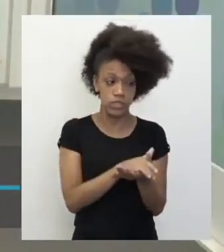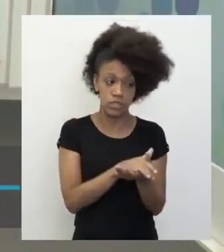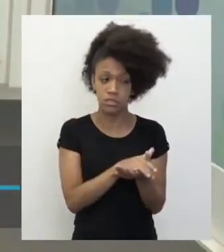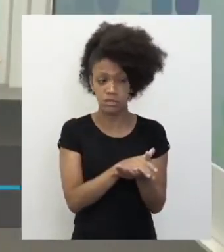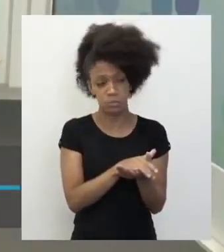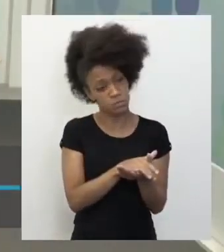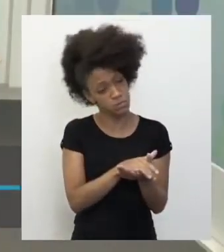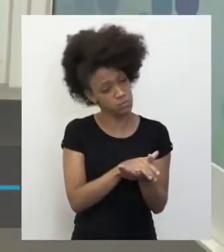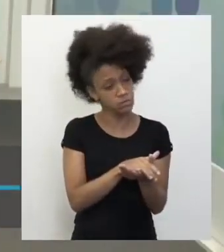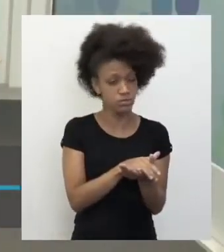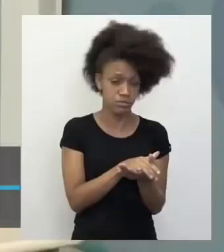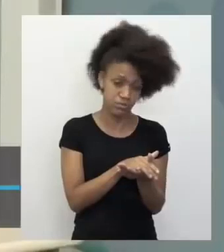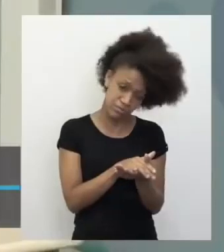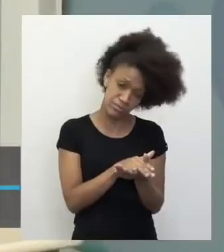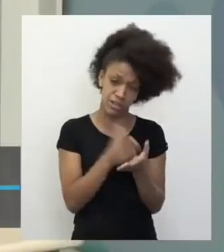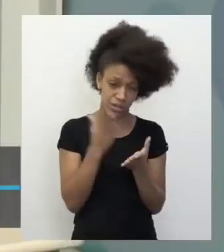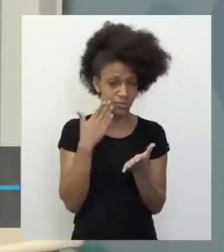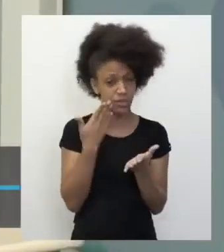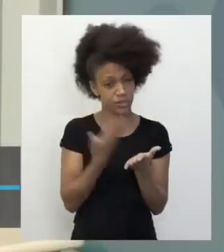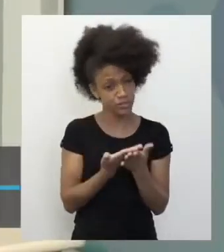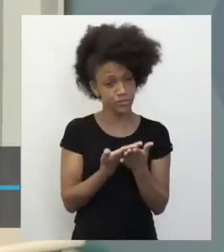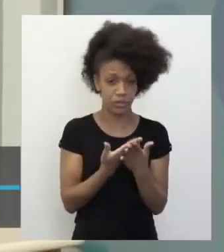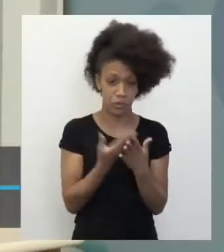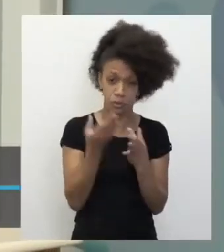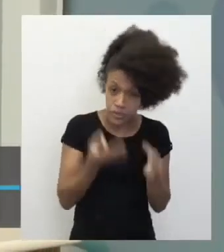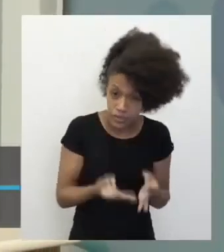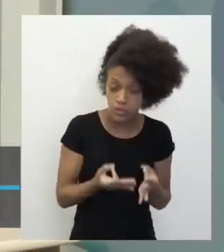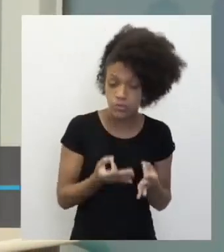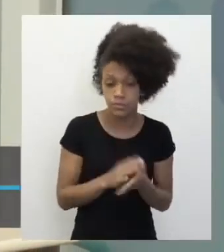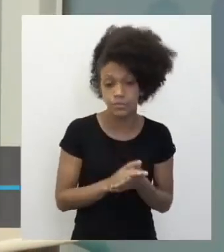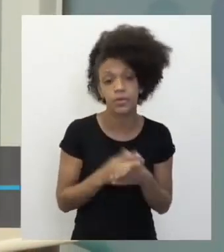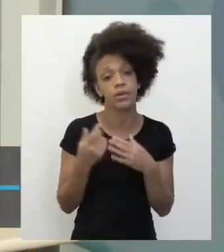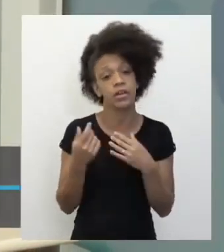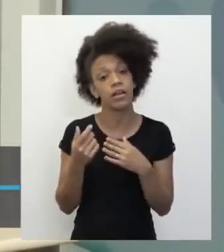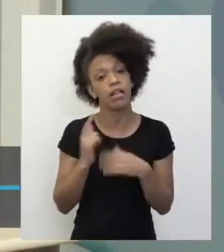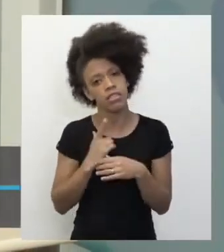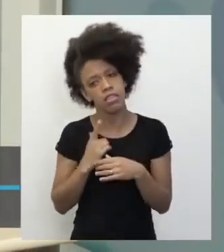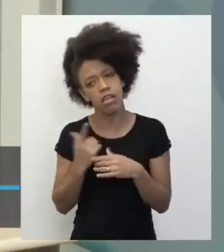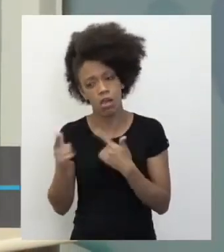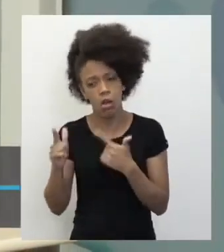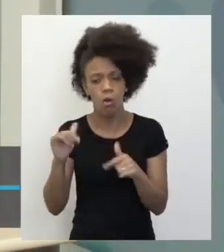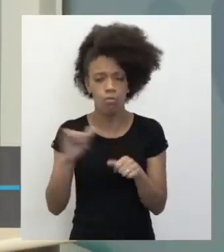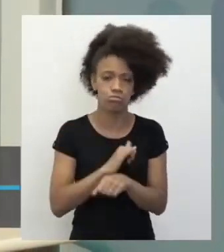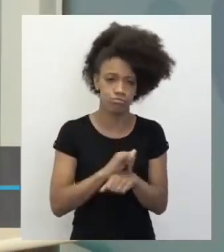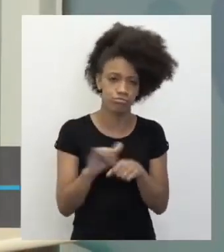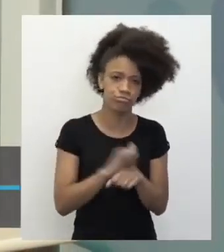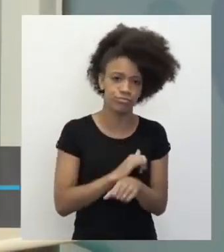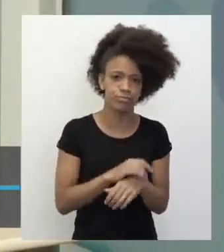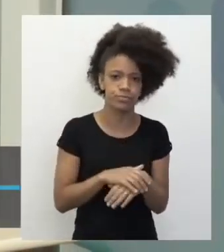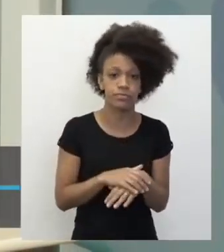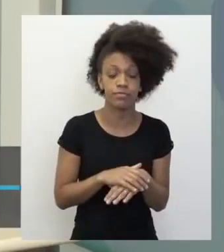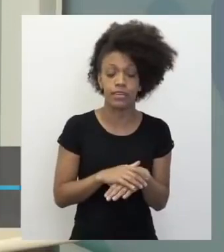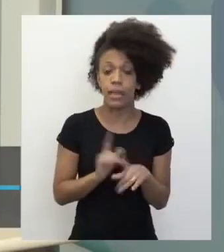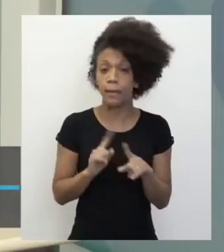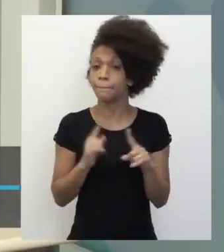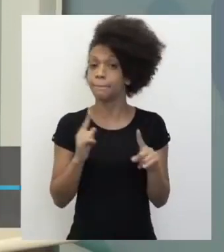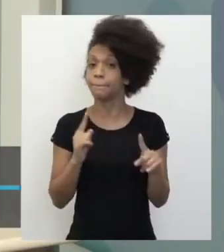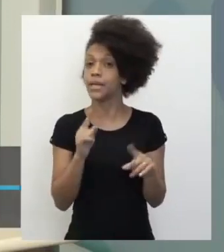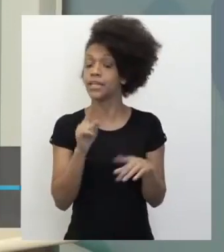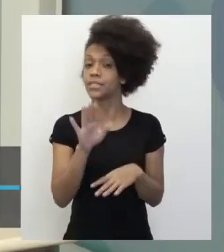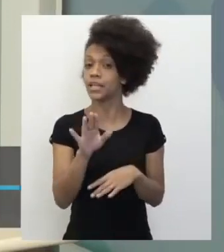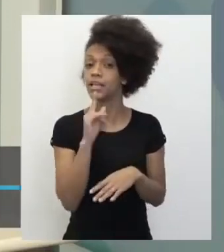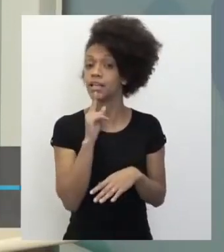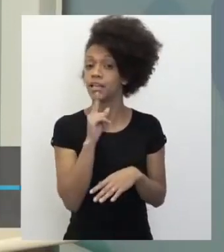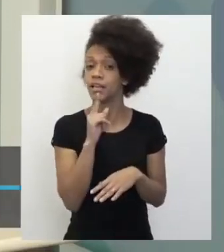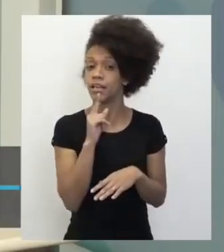que seja a maneira mais adequada, né? Existem outros mecanismos, né? Mas aí está